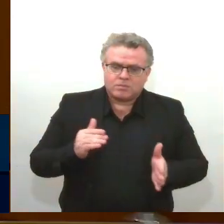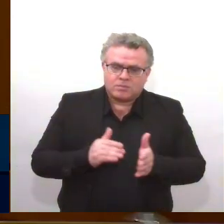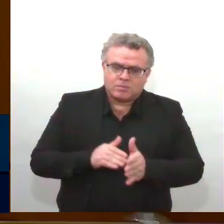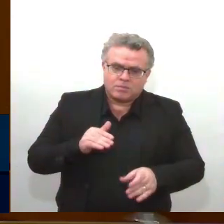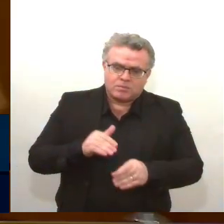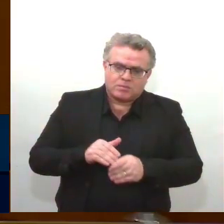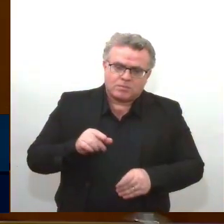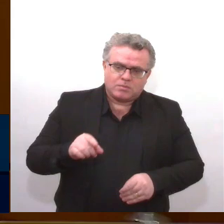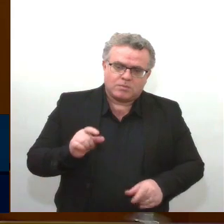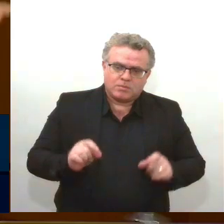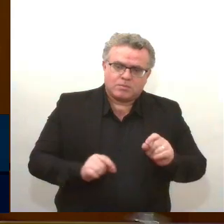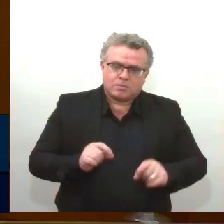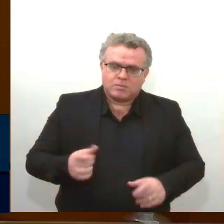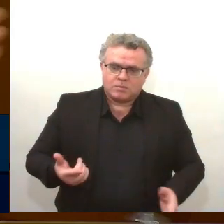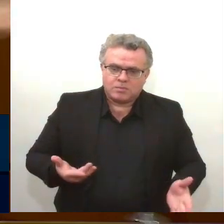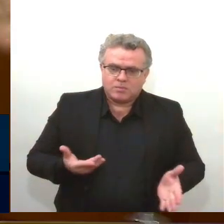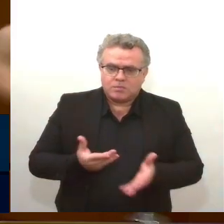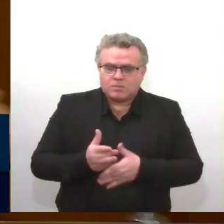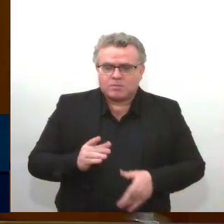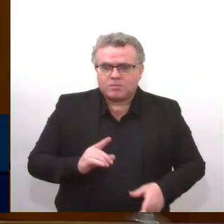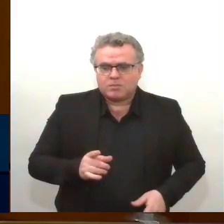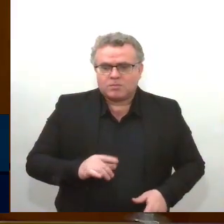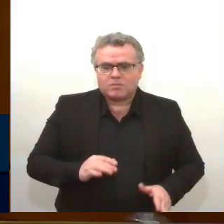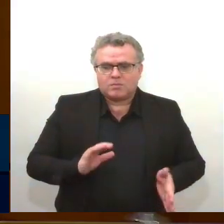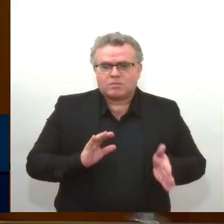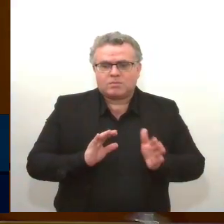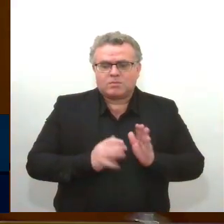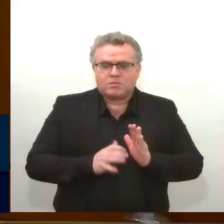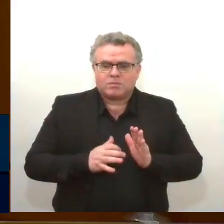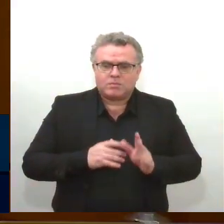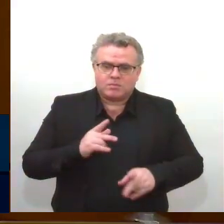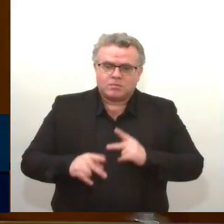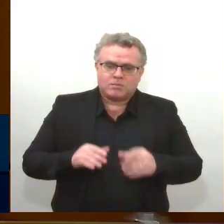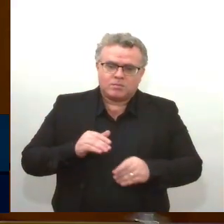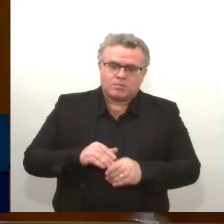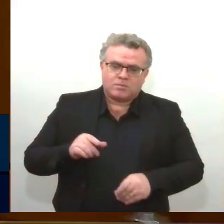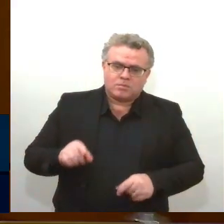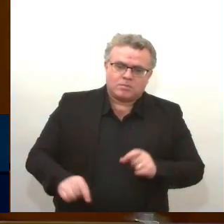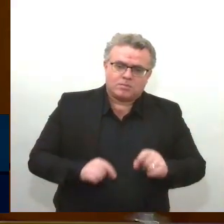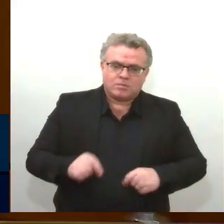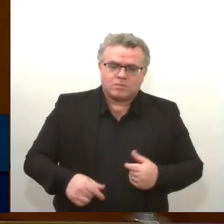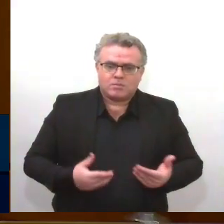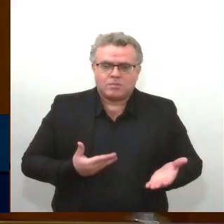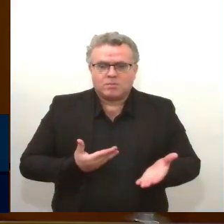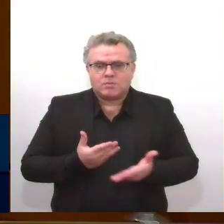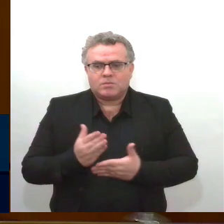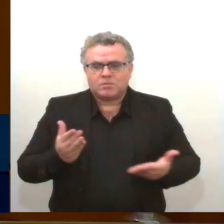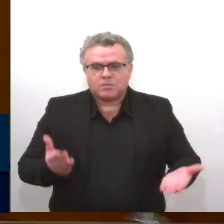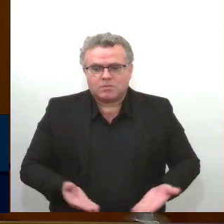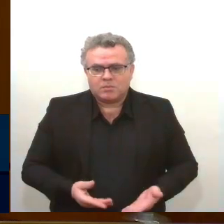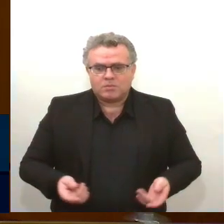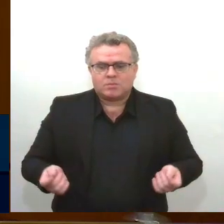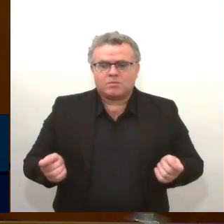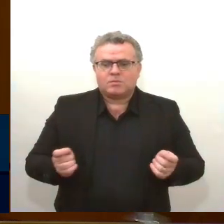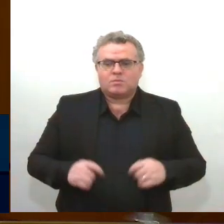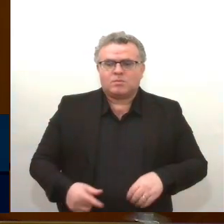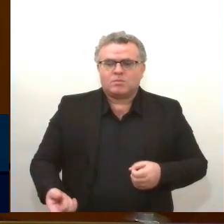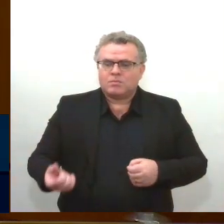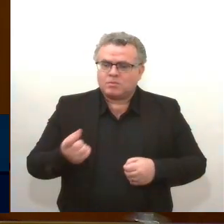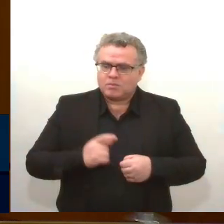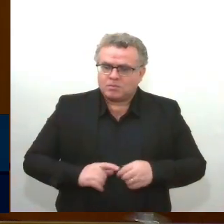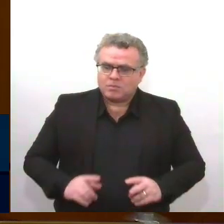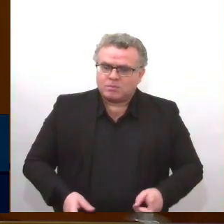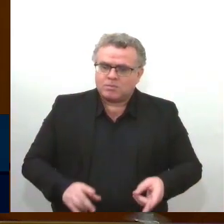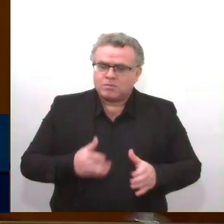só no partido teve mais voto do que muita gente mas não atingiu a legenda e agora a partir do próximo ano retorna O seu mandato lá em Moita